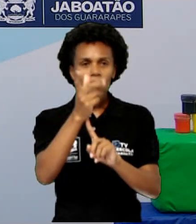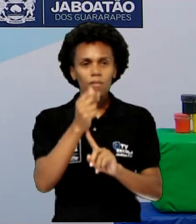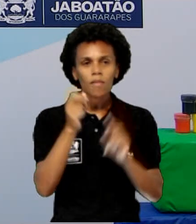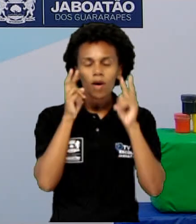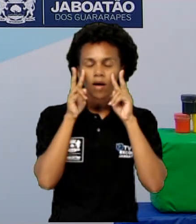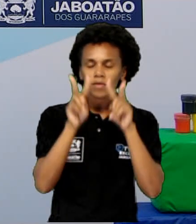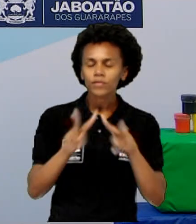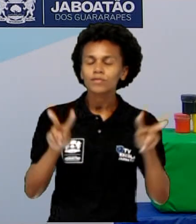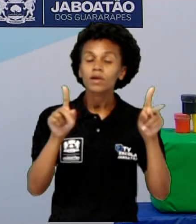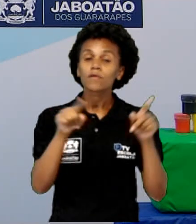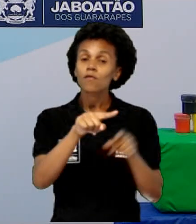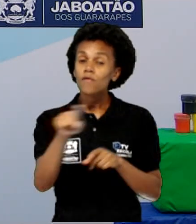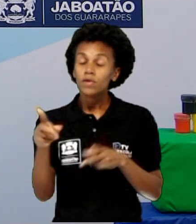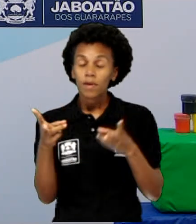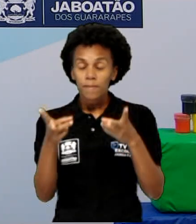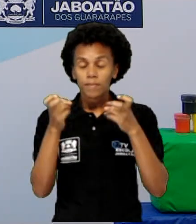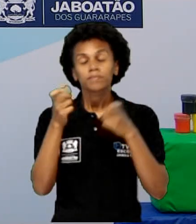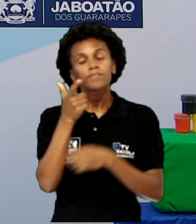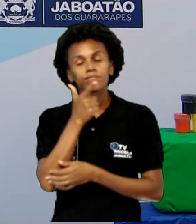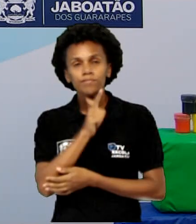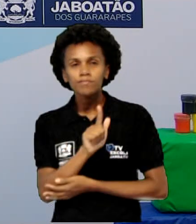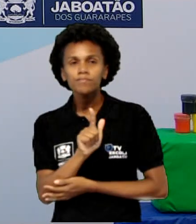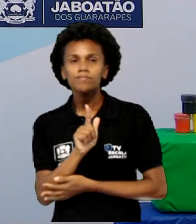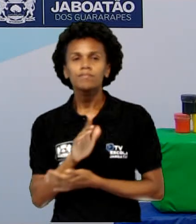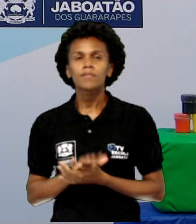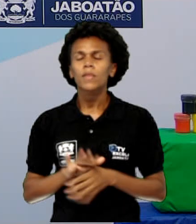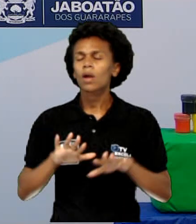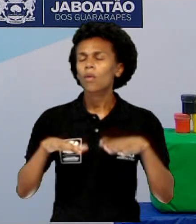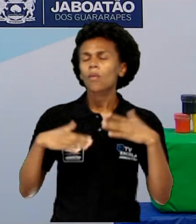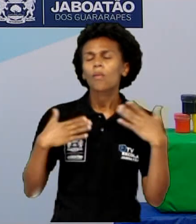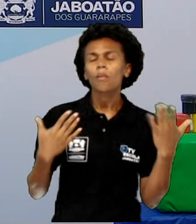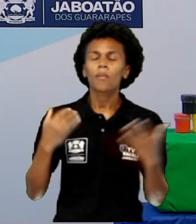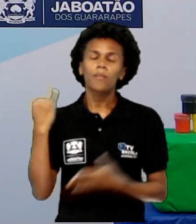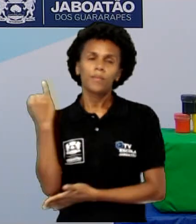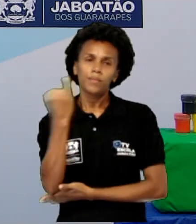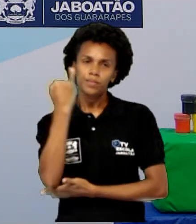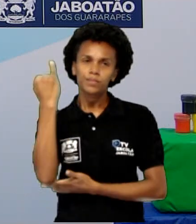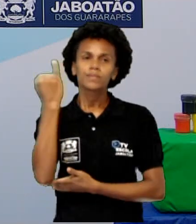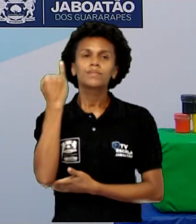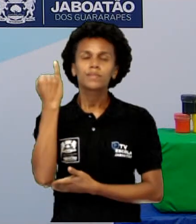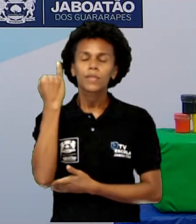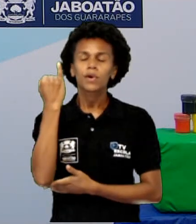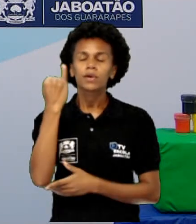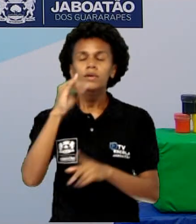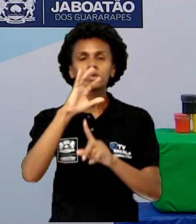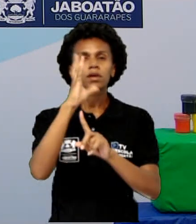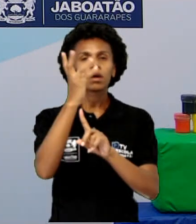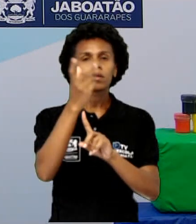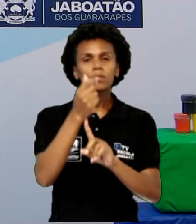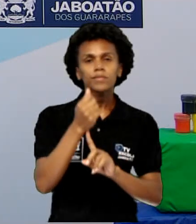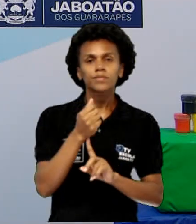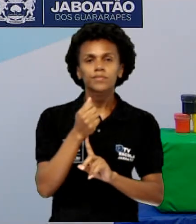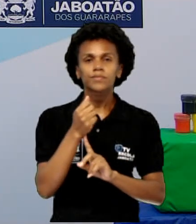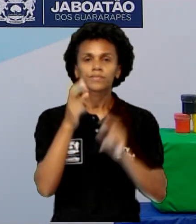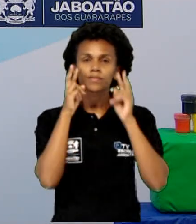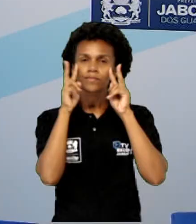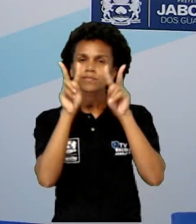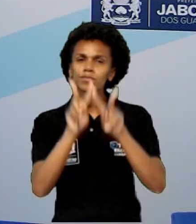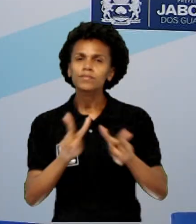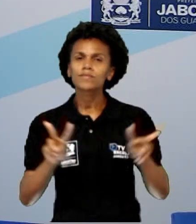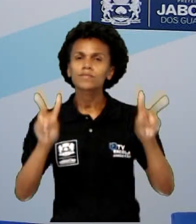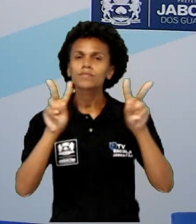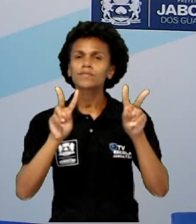As artes visuais na escola, qual a importância disso? Por que a gente está falando disso numa aula de arte? Por que a gente tem que estudar arte na